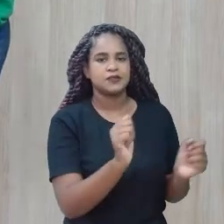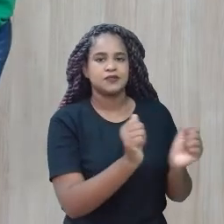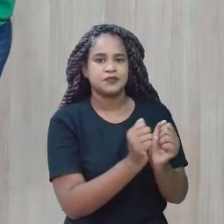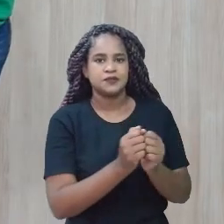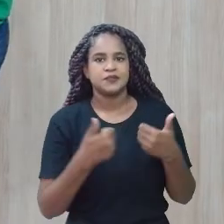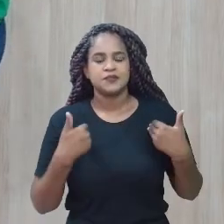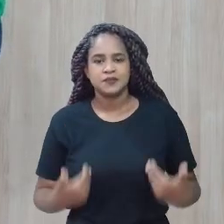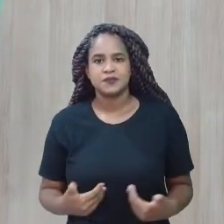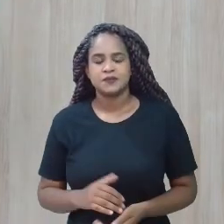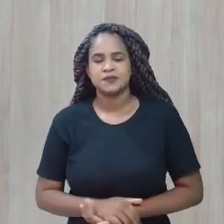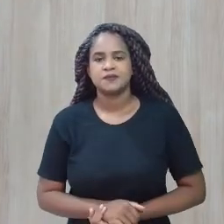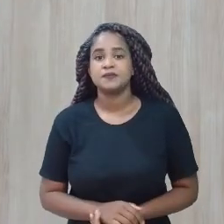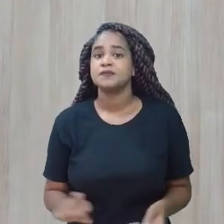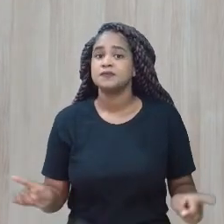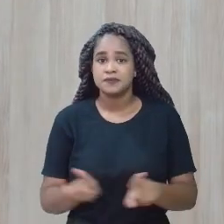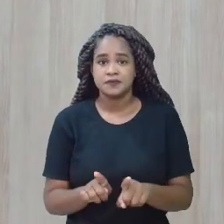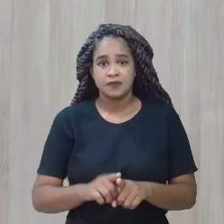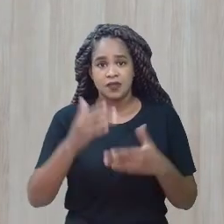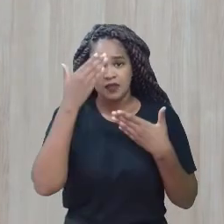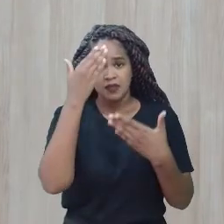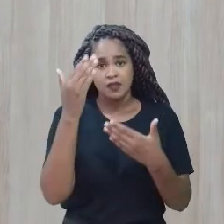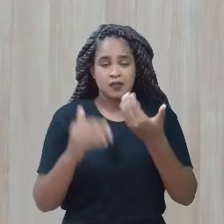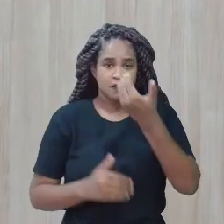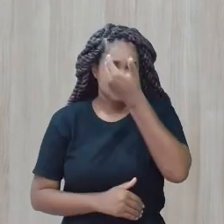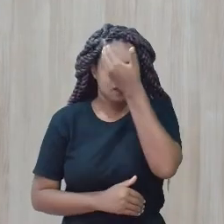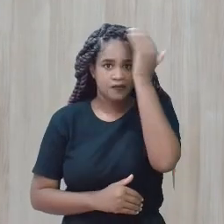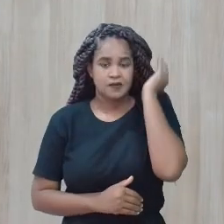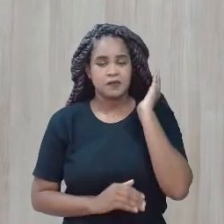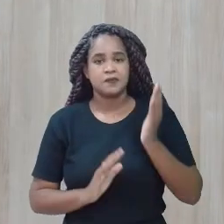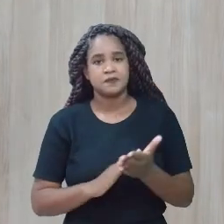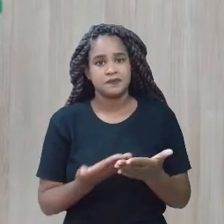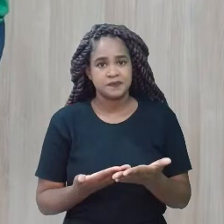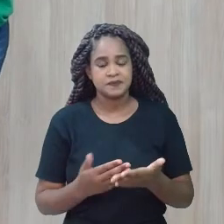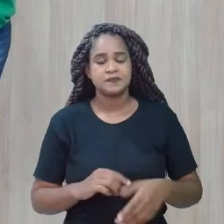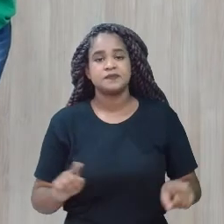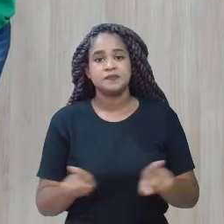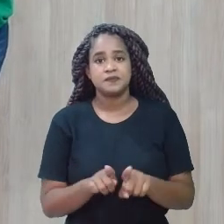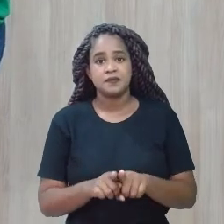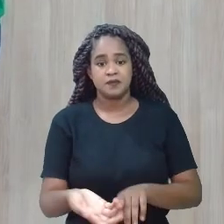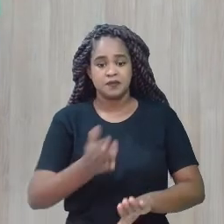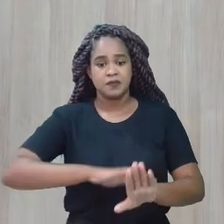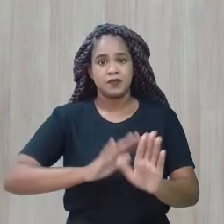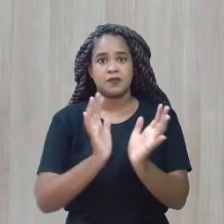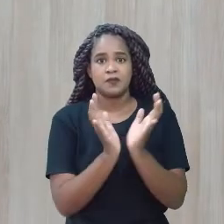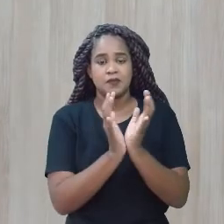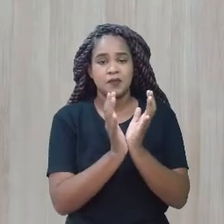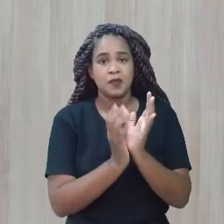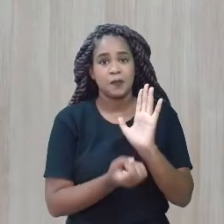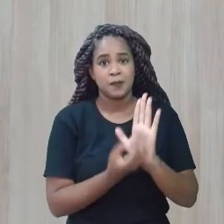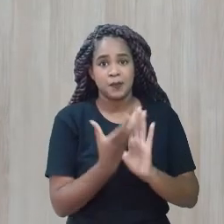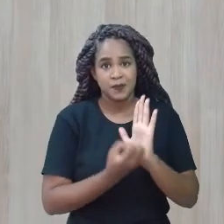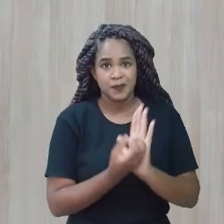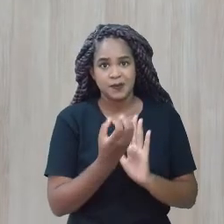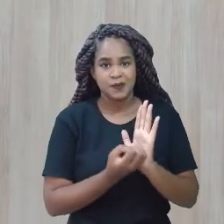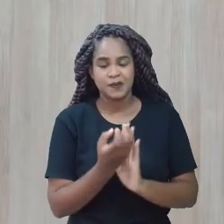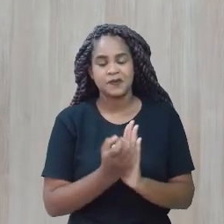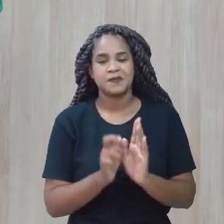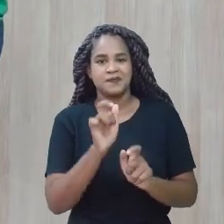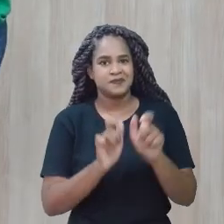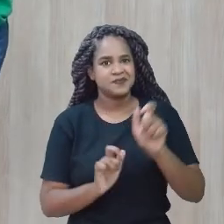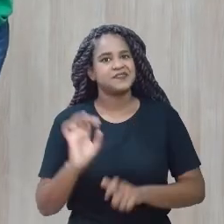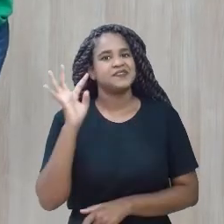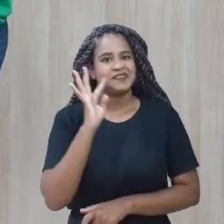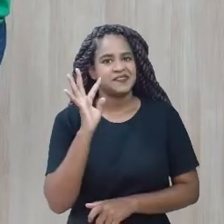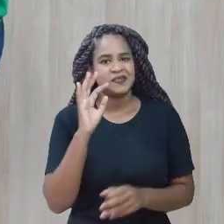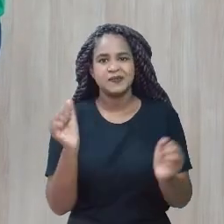comigo, e também agradeço a Amanda e toda a produção, pessoal. É um pessoal muito legal, a